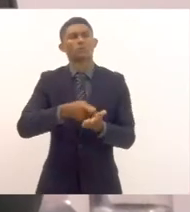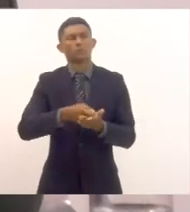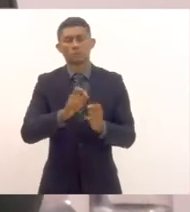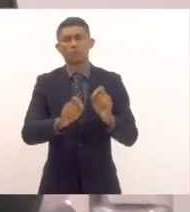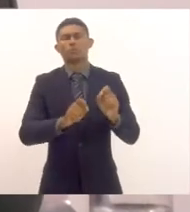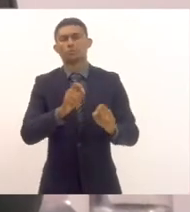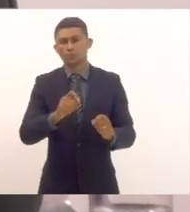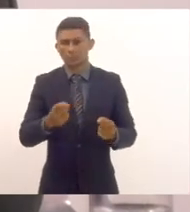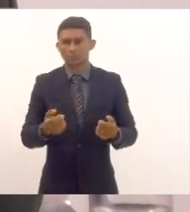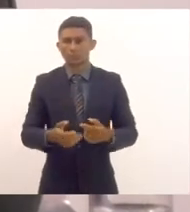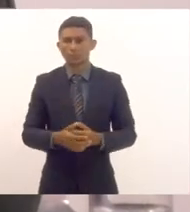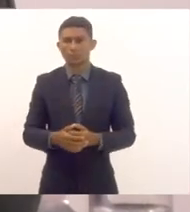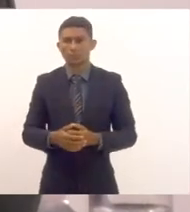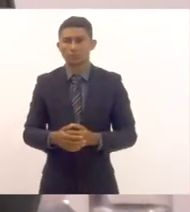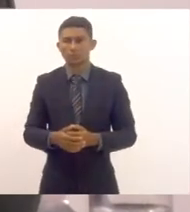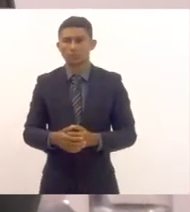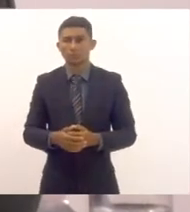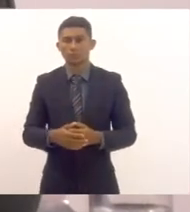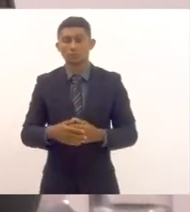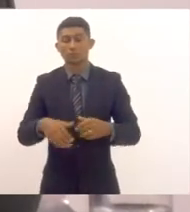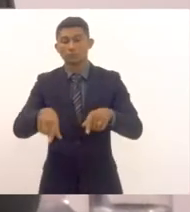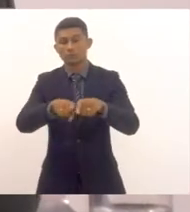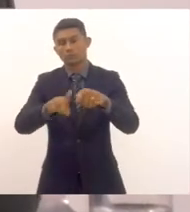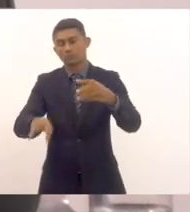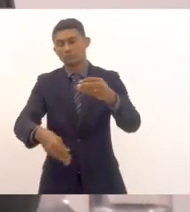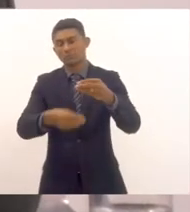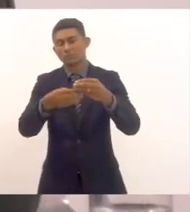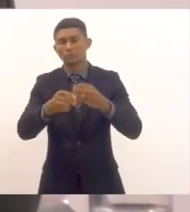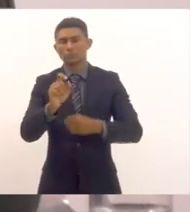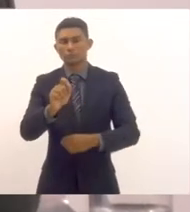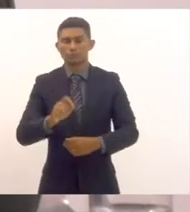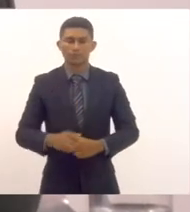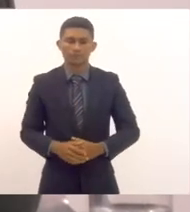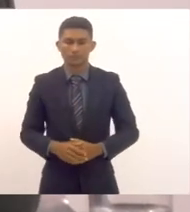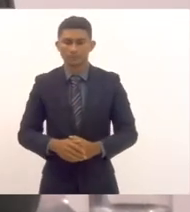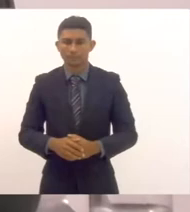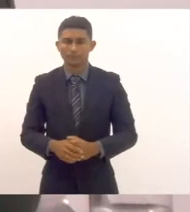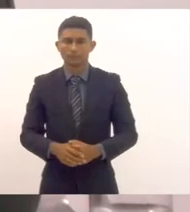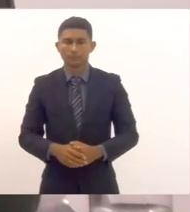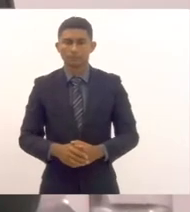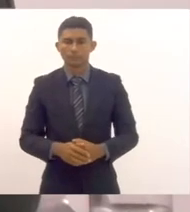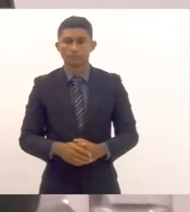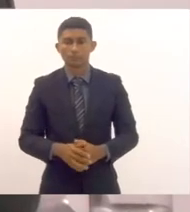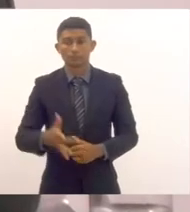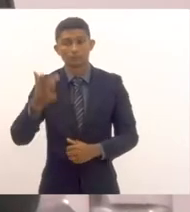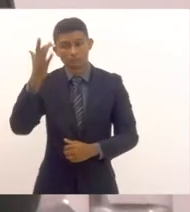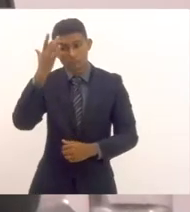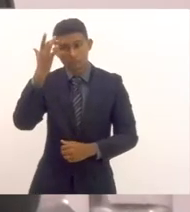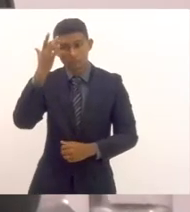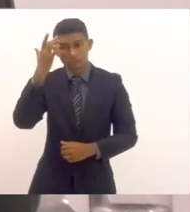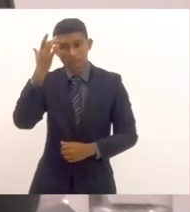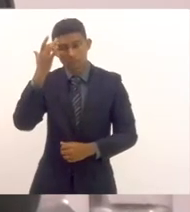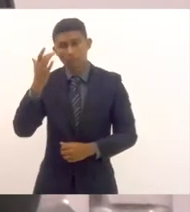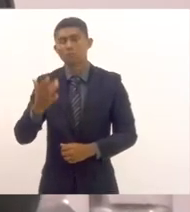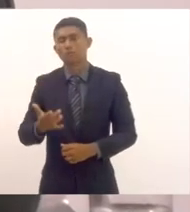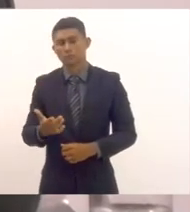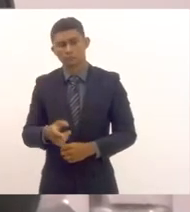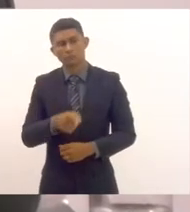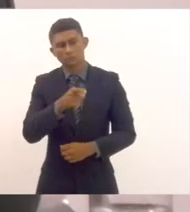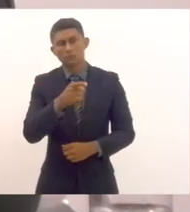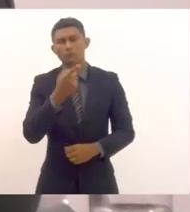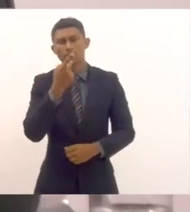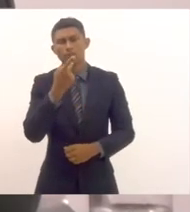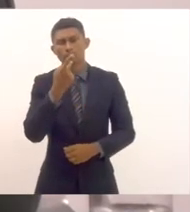tudo isso e apenas fazer uma observação deputada Lucinha se a senhora me permite eu acho que assiste razão a senhora quando a senhora